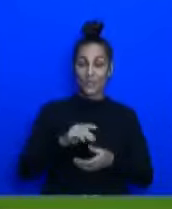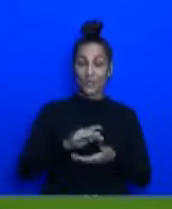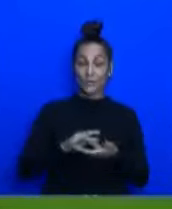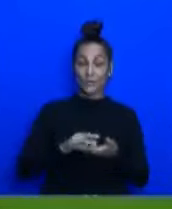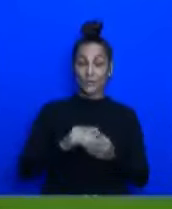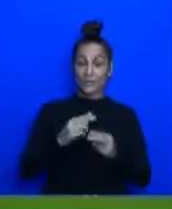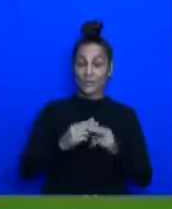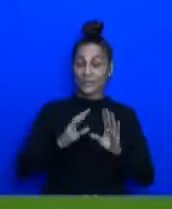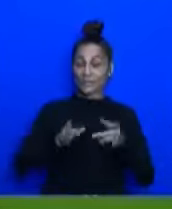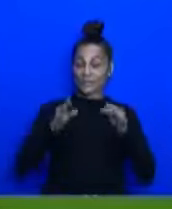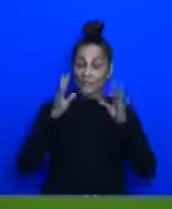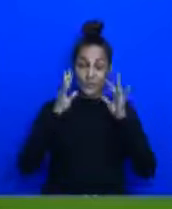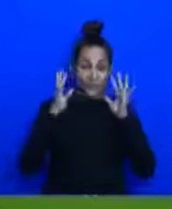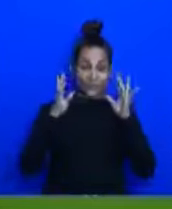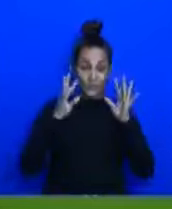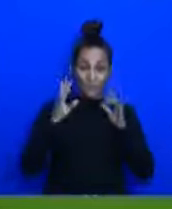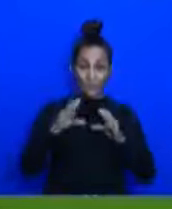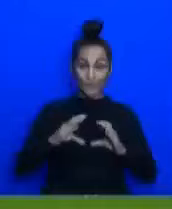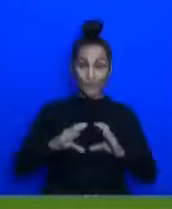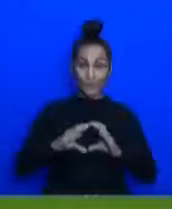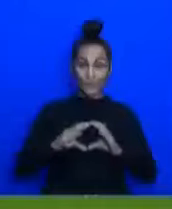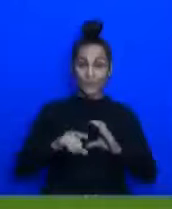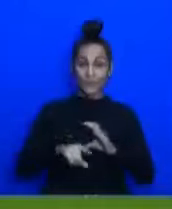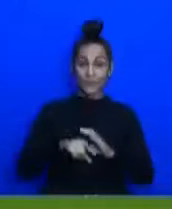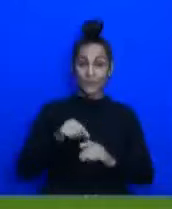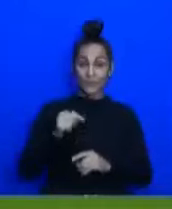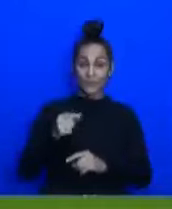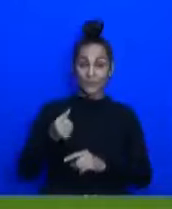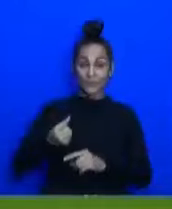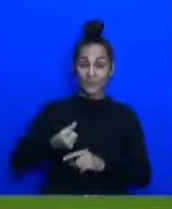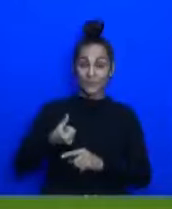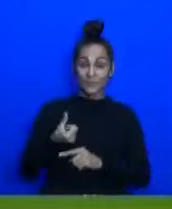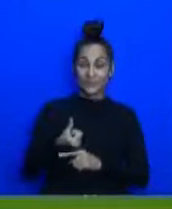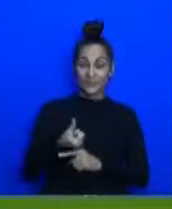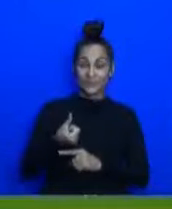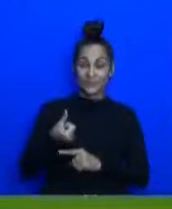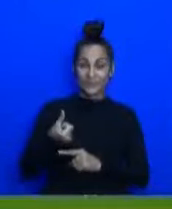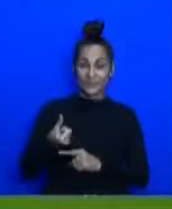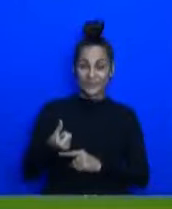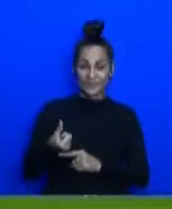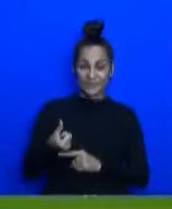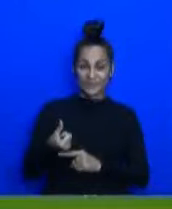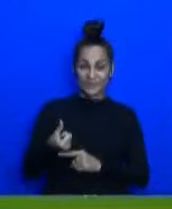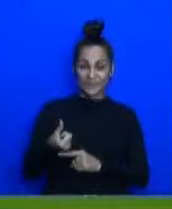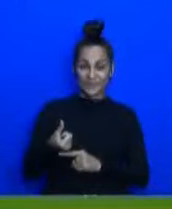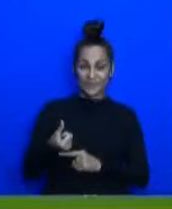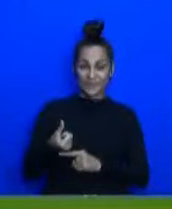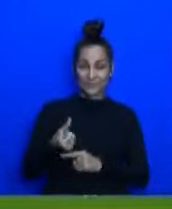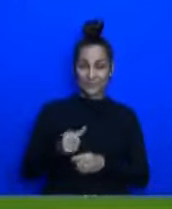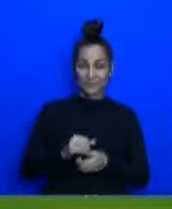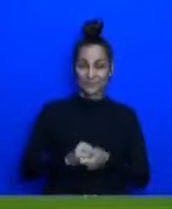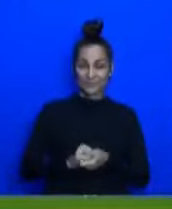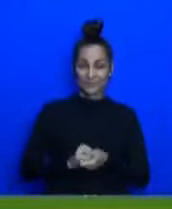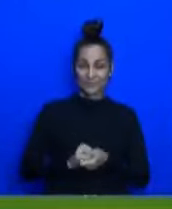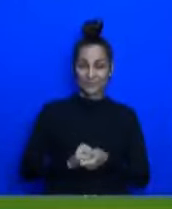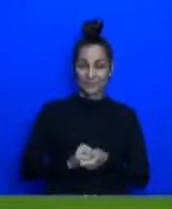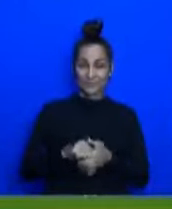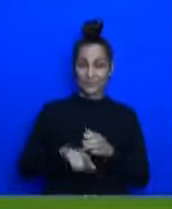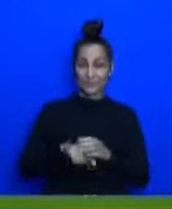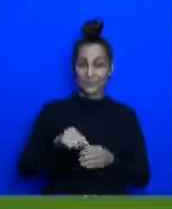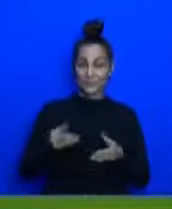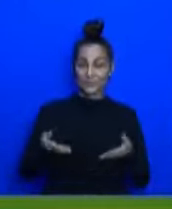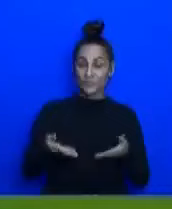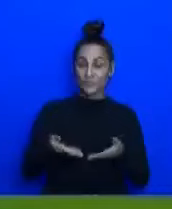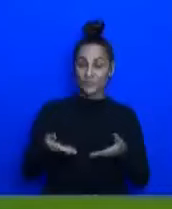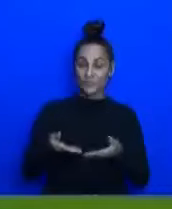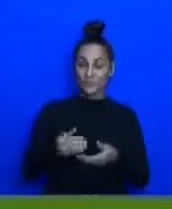Loterias Caixa, já pensou? Sorteando agora a bola de número 66. 66 foi sorteado